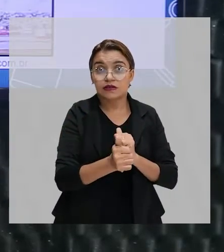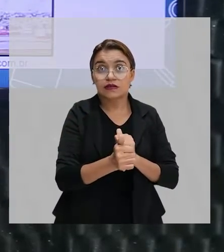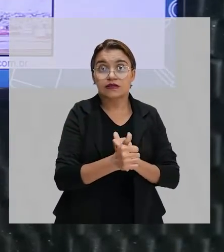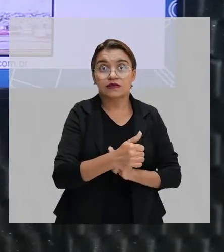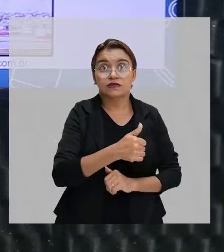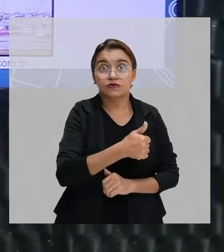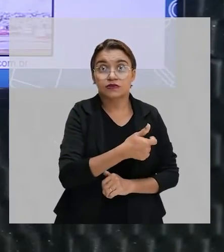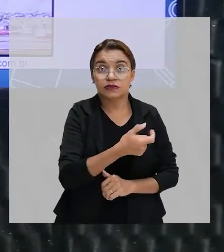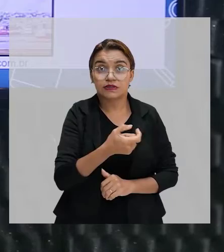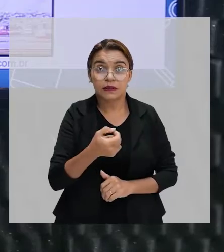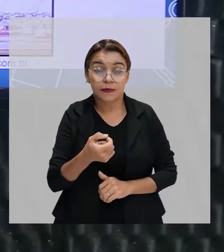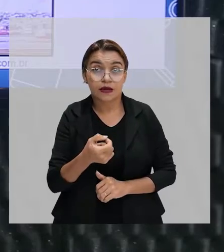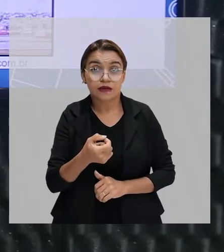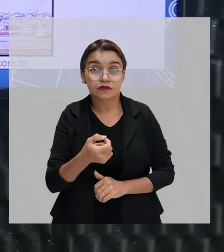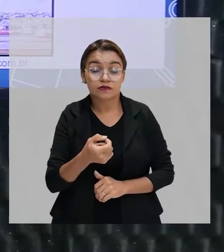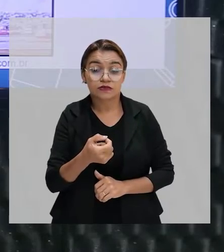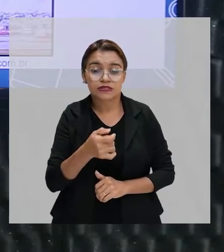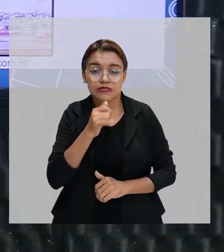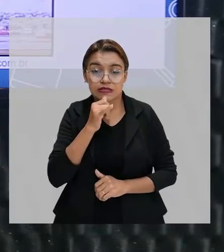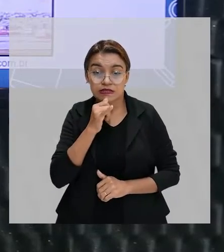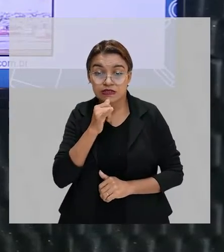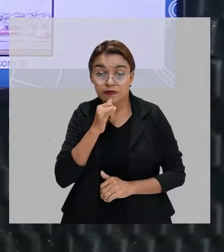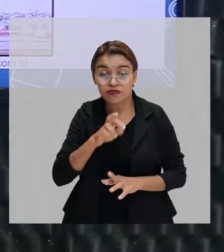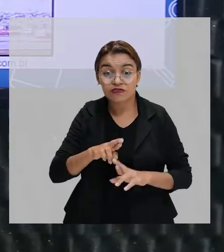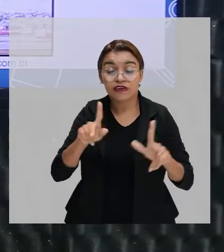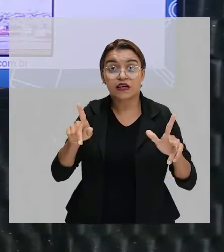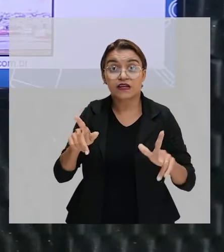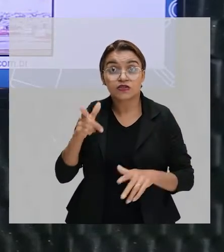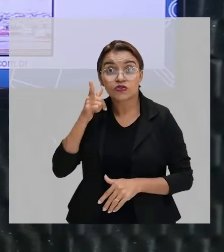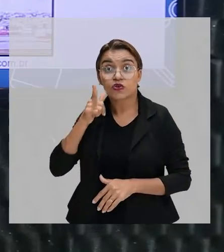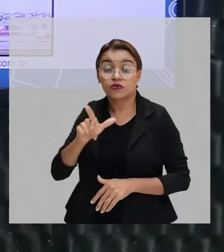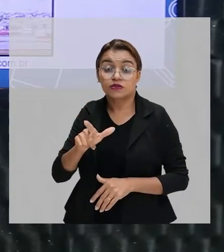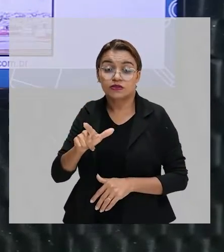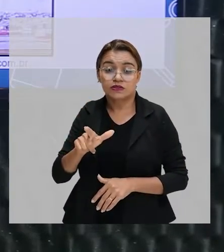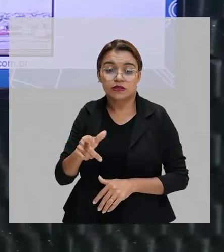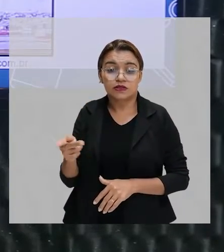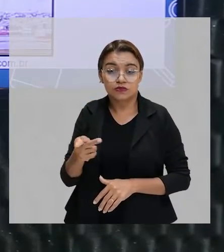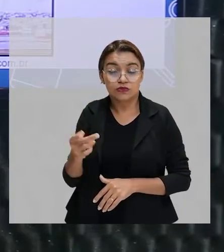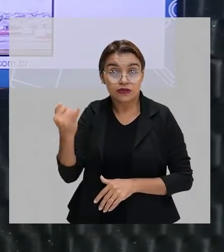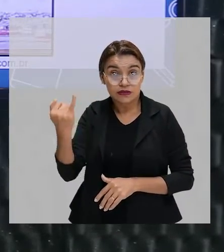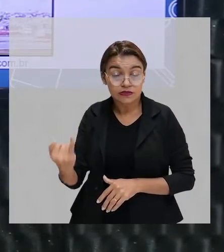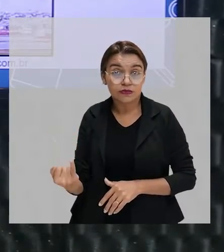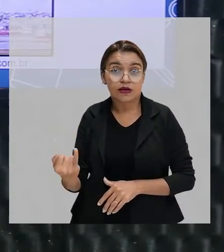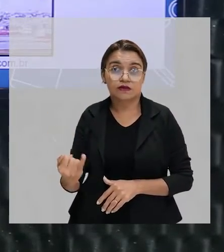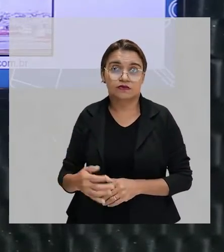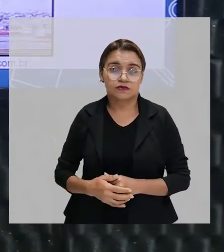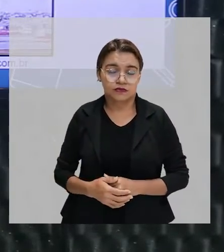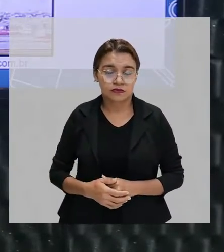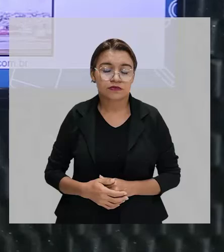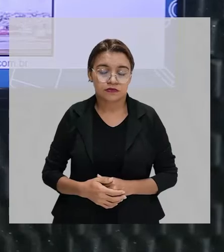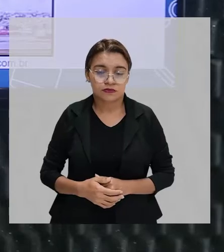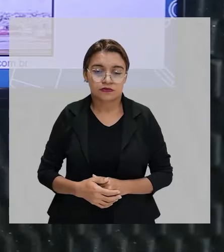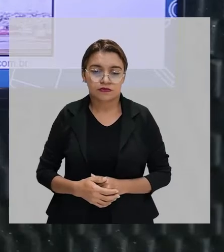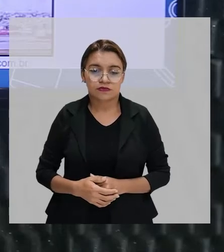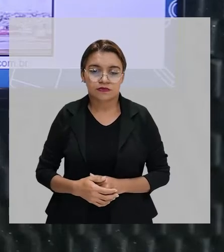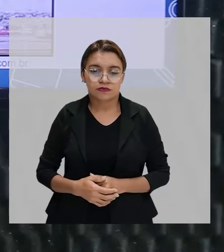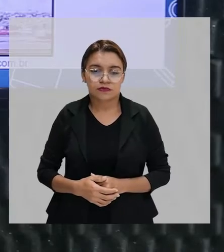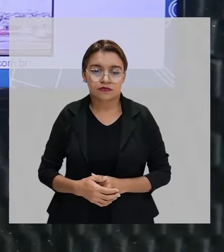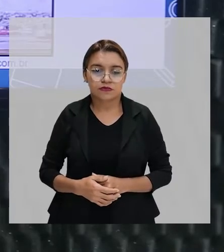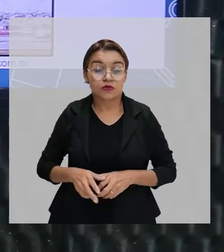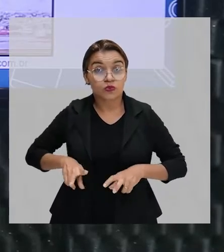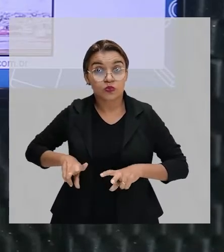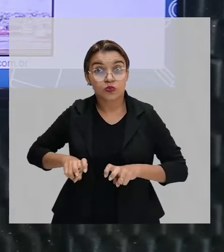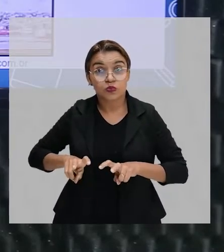atingirão os resultados que esses atletas aqui atingir nas suas provas